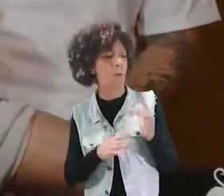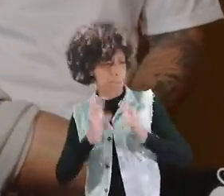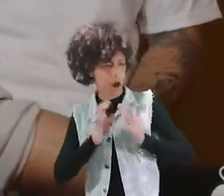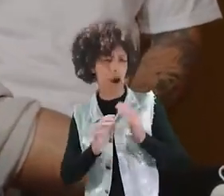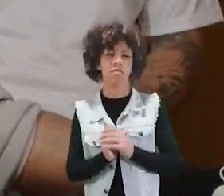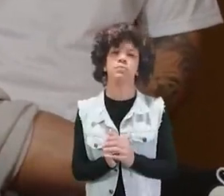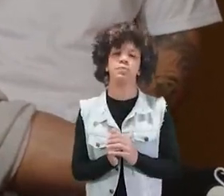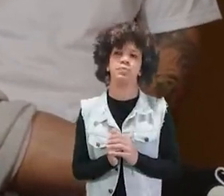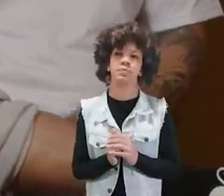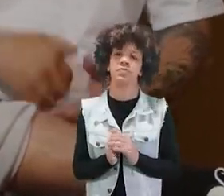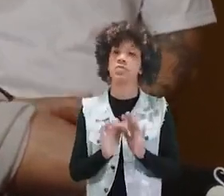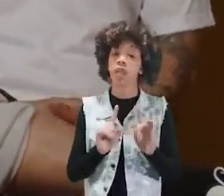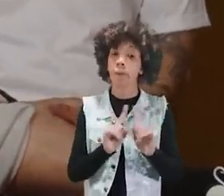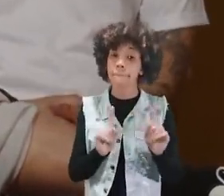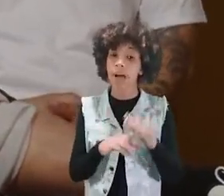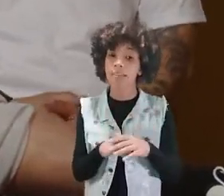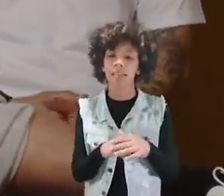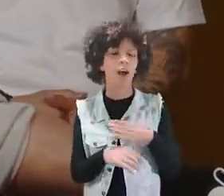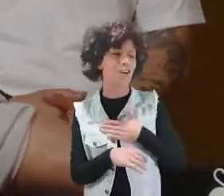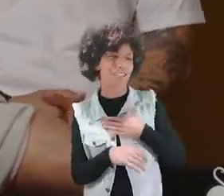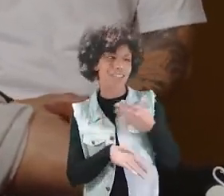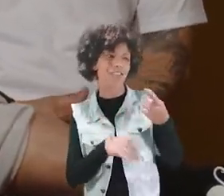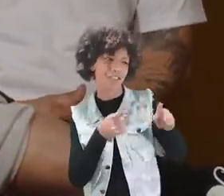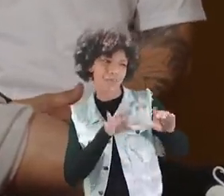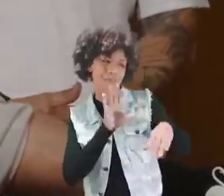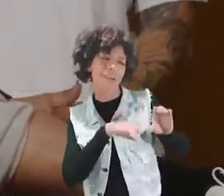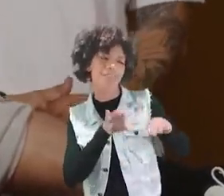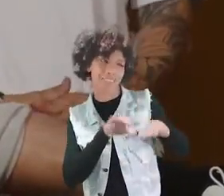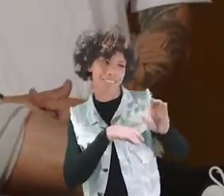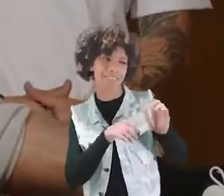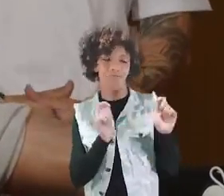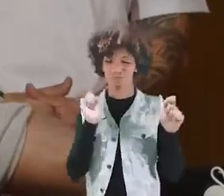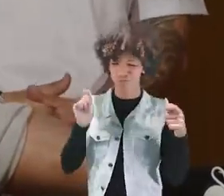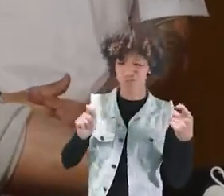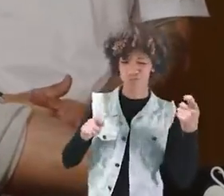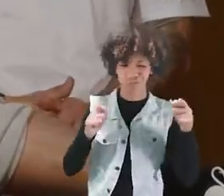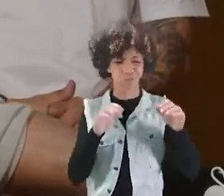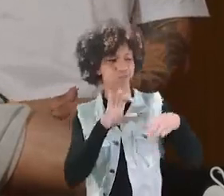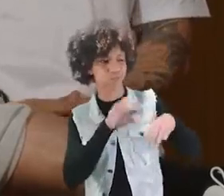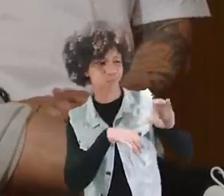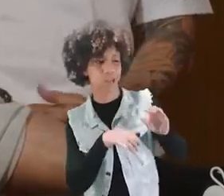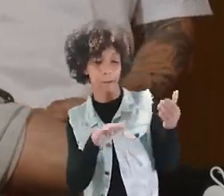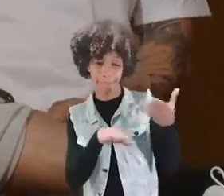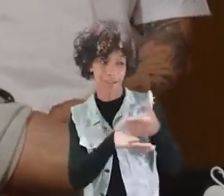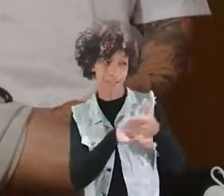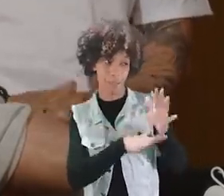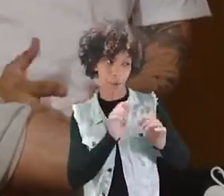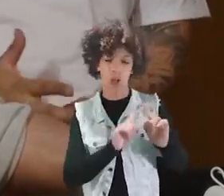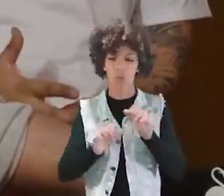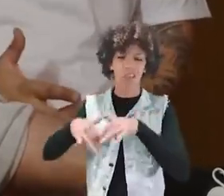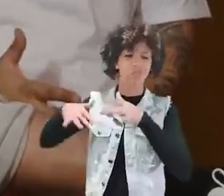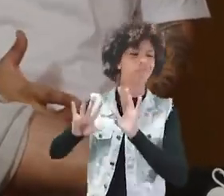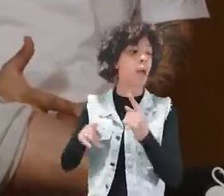tal era mais baile funk foi mais um baile funk eu participei mais as porrada no baile funk do que ele